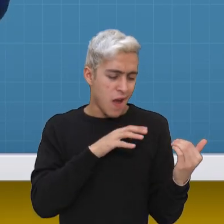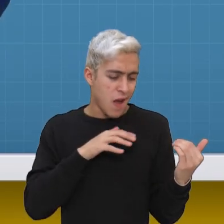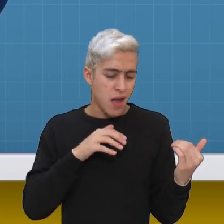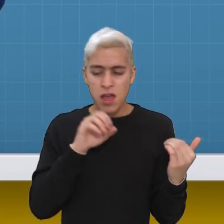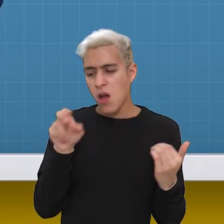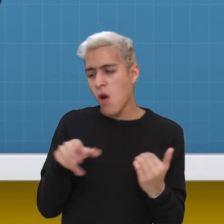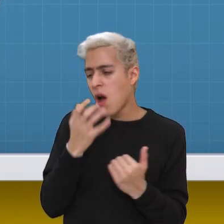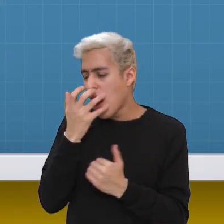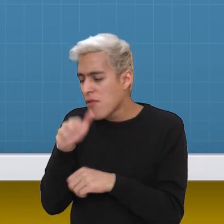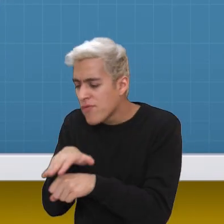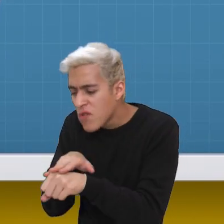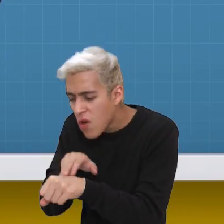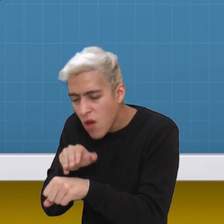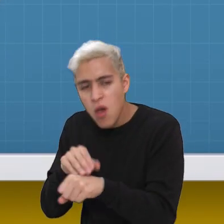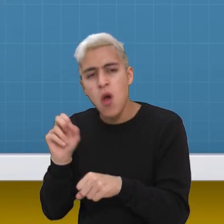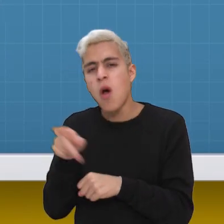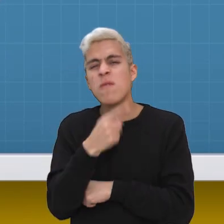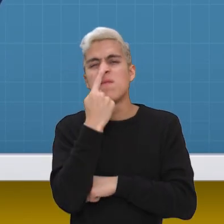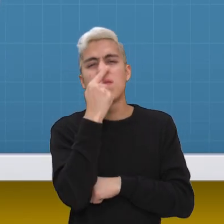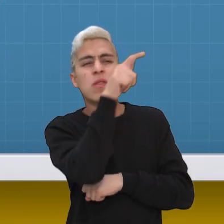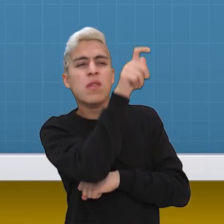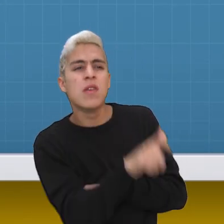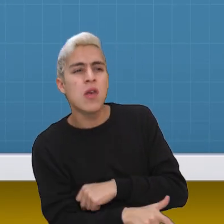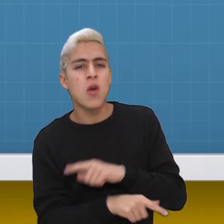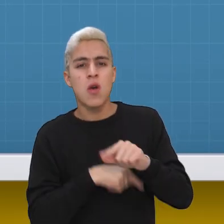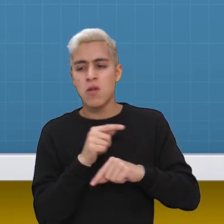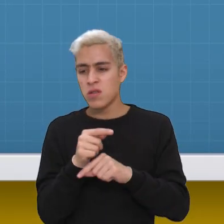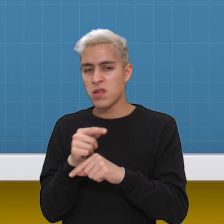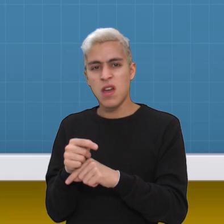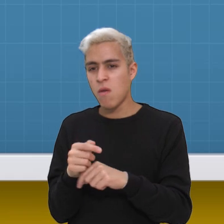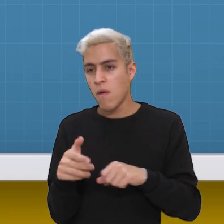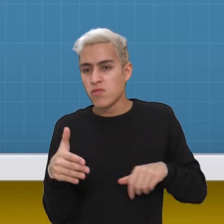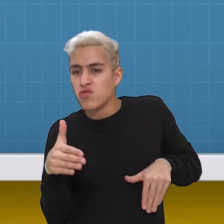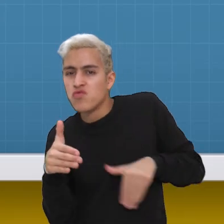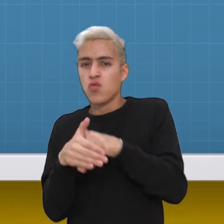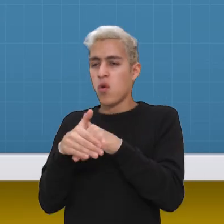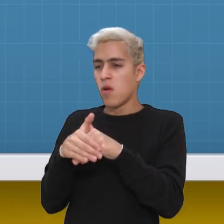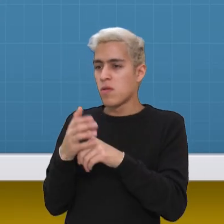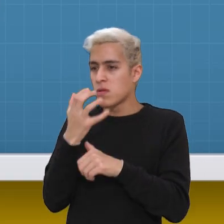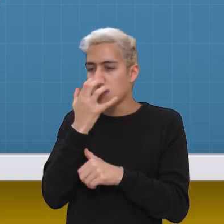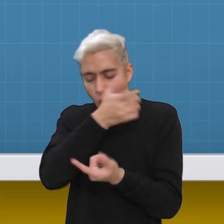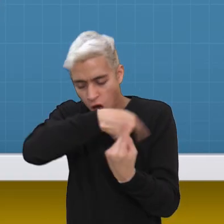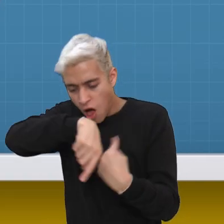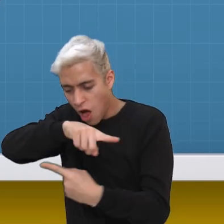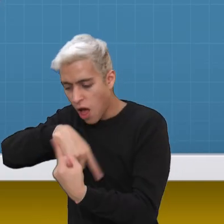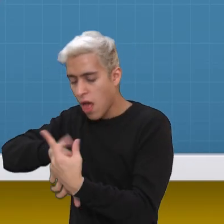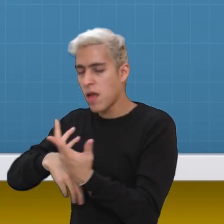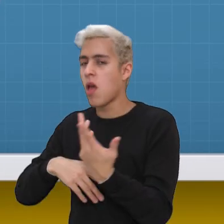faz um carinho no cachorro? Ou me identifico mais com aquela pessoa que chuta o animal?